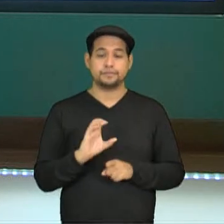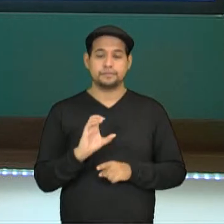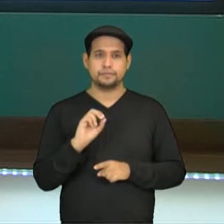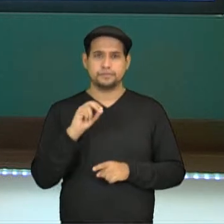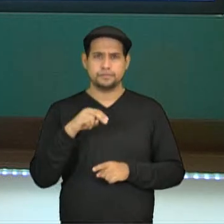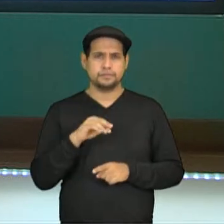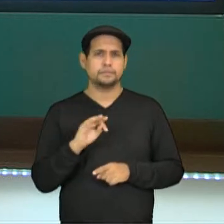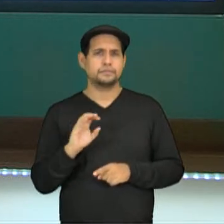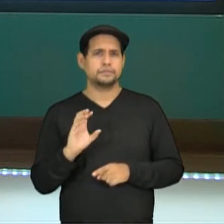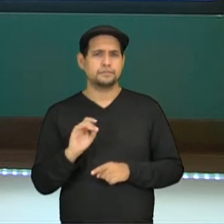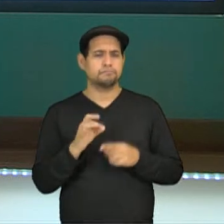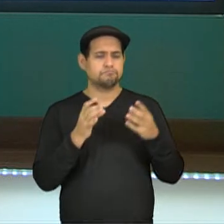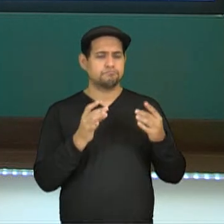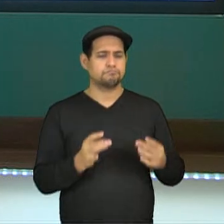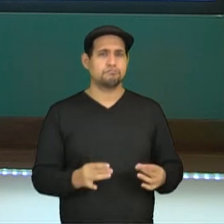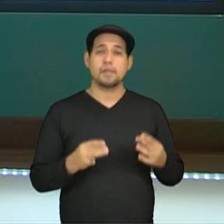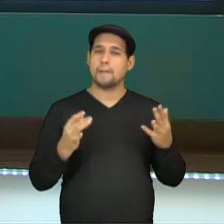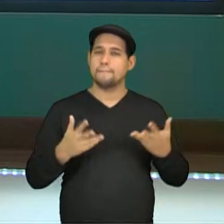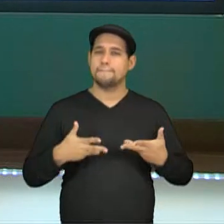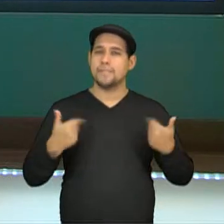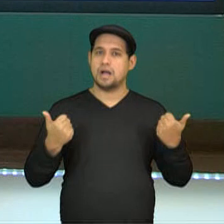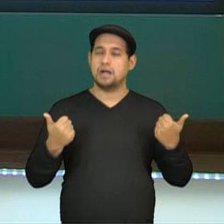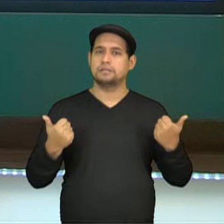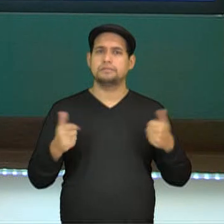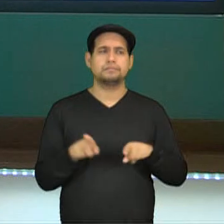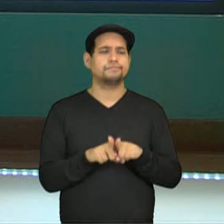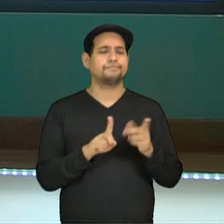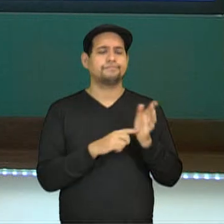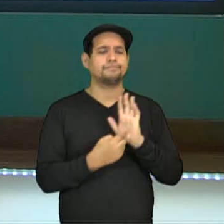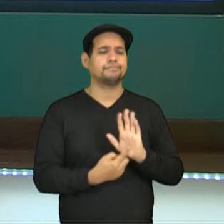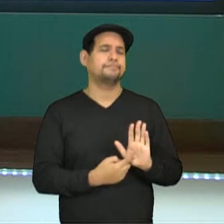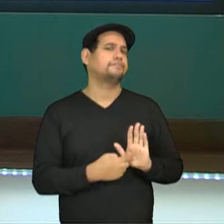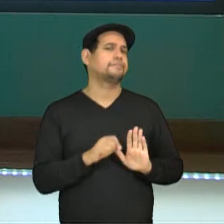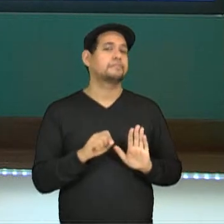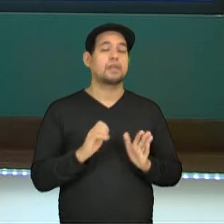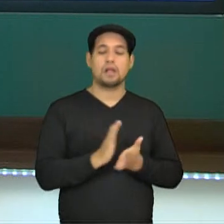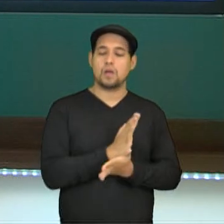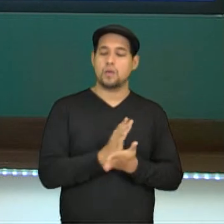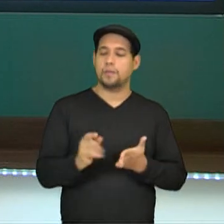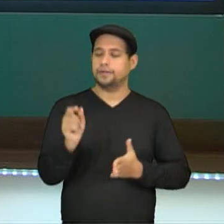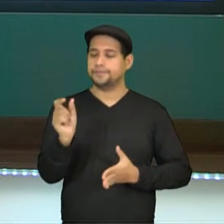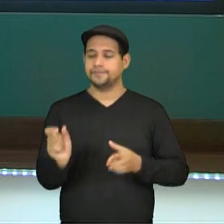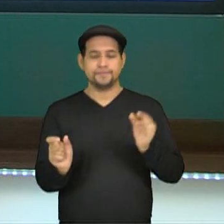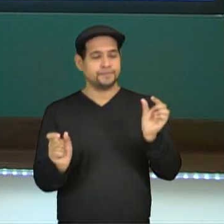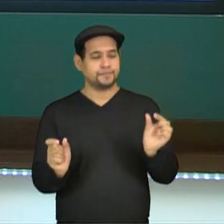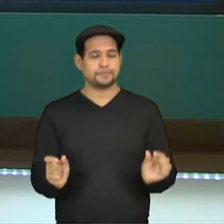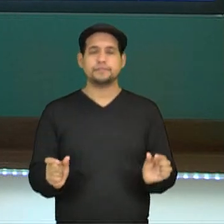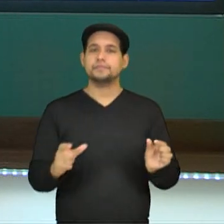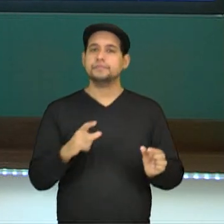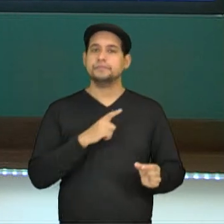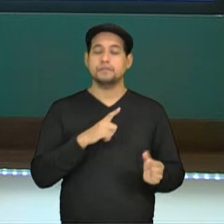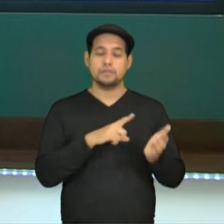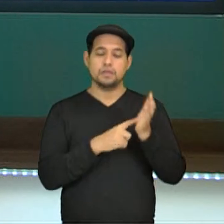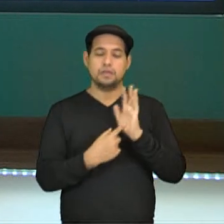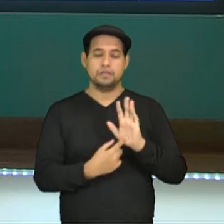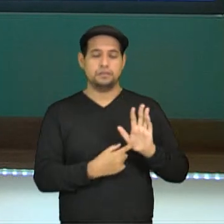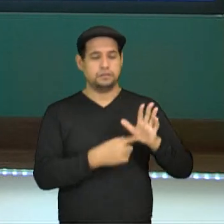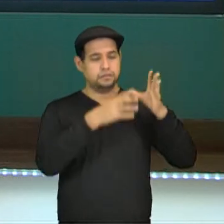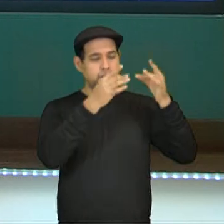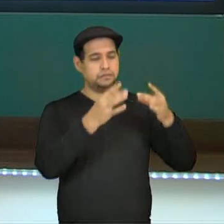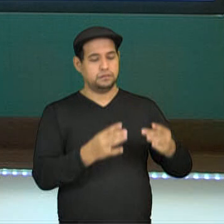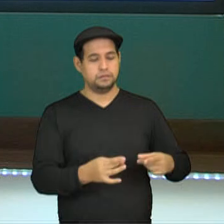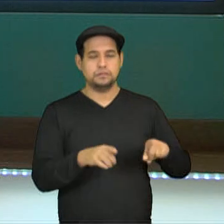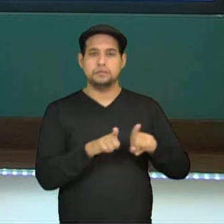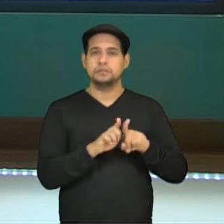e especificamente o Conto Maravilhoso, que traz como algumas das características apresentar elementos